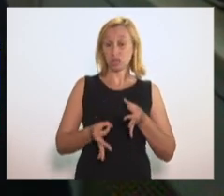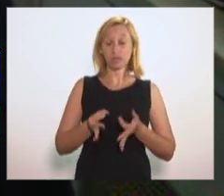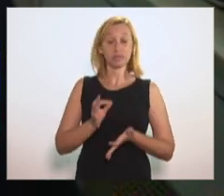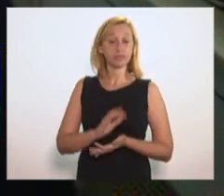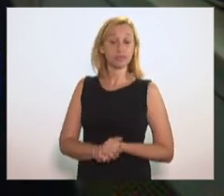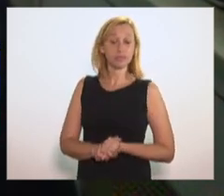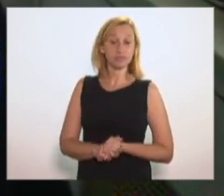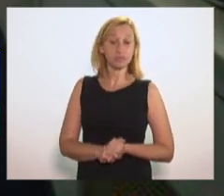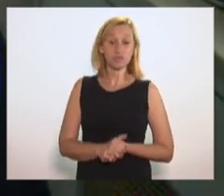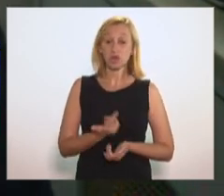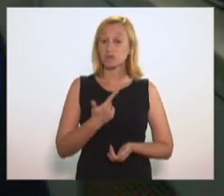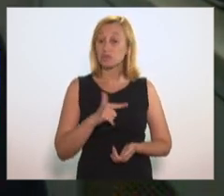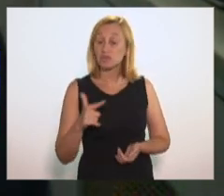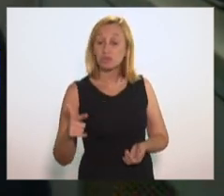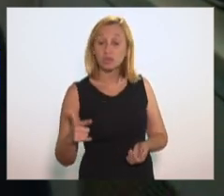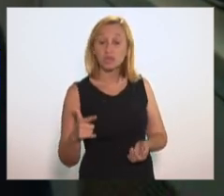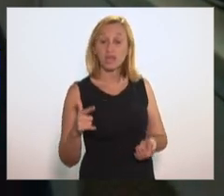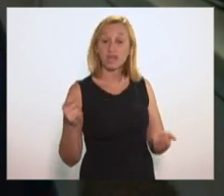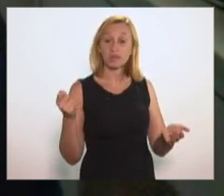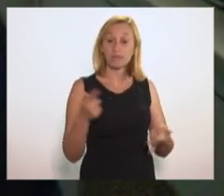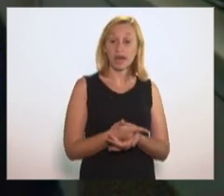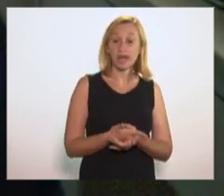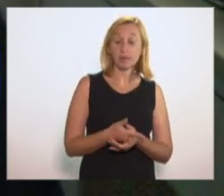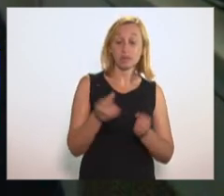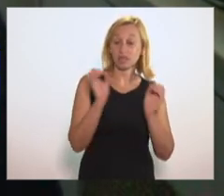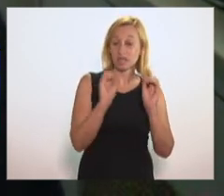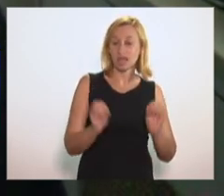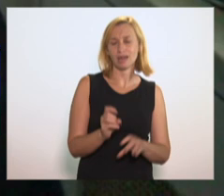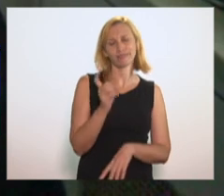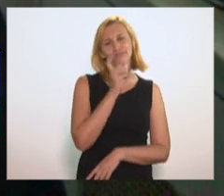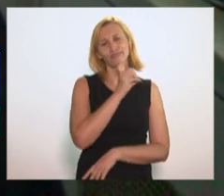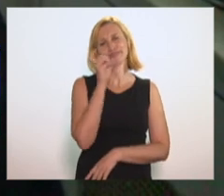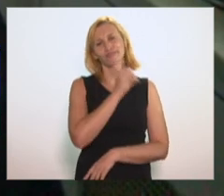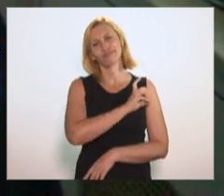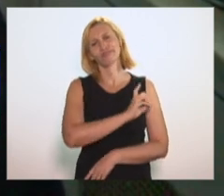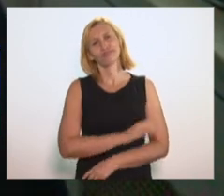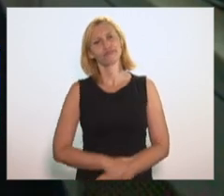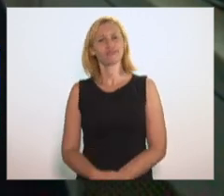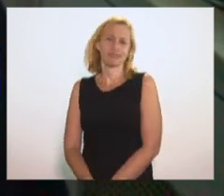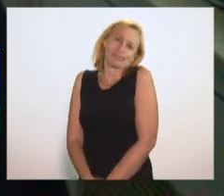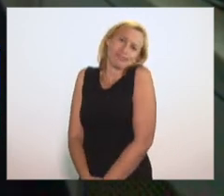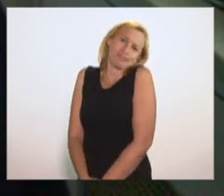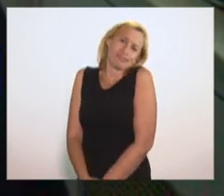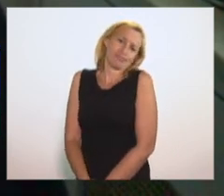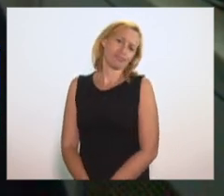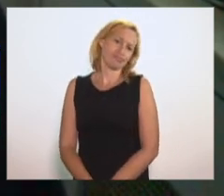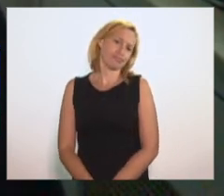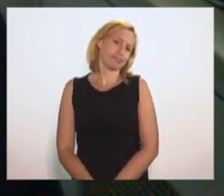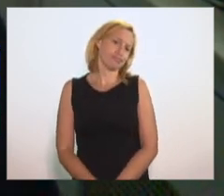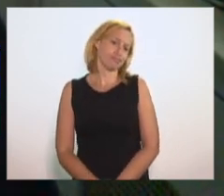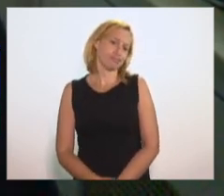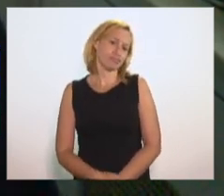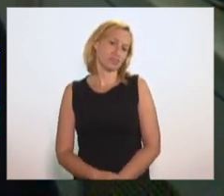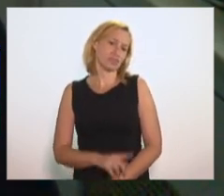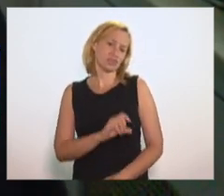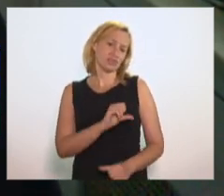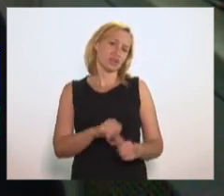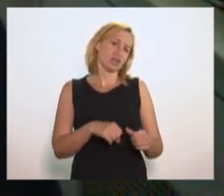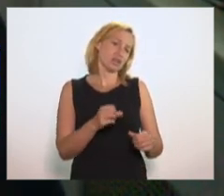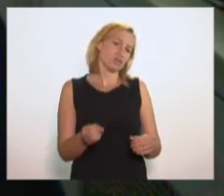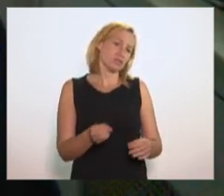diz que não tem aumento de despesa quando é mentira não faz uma profunda reforma